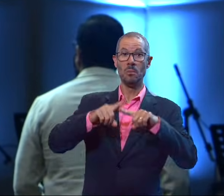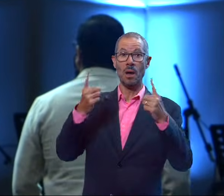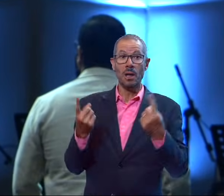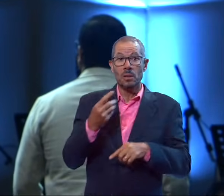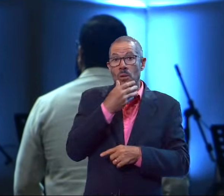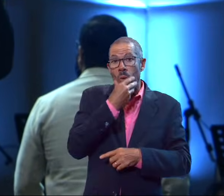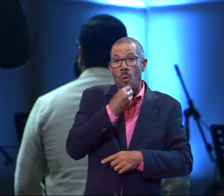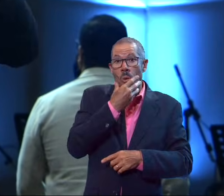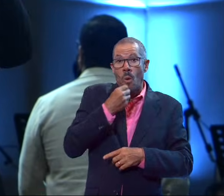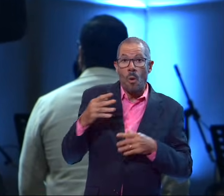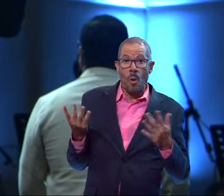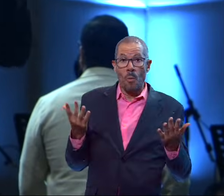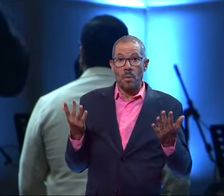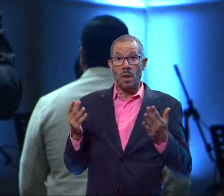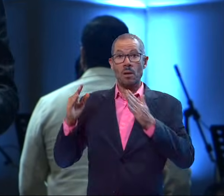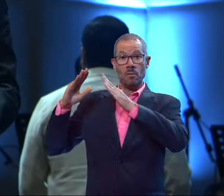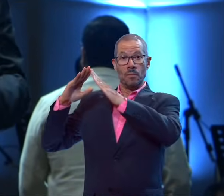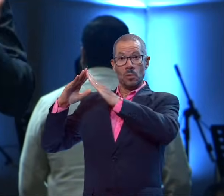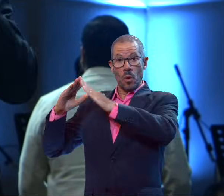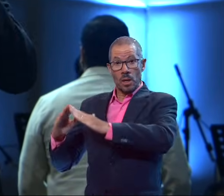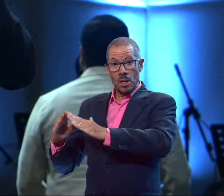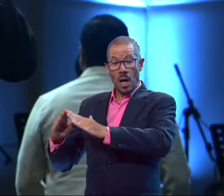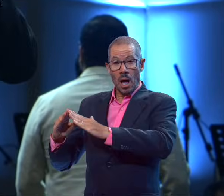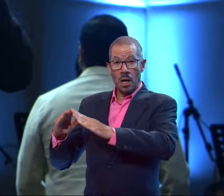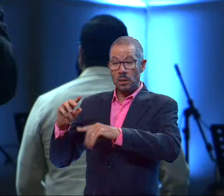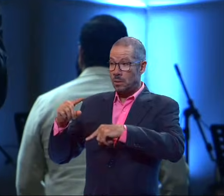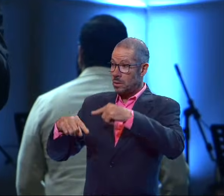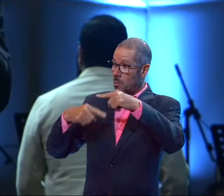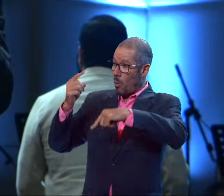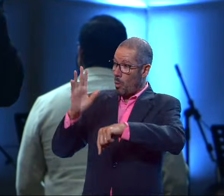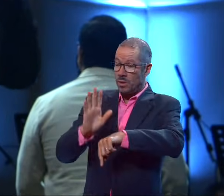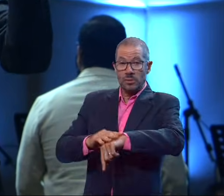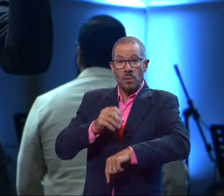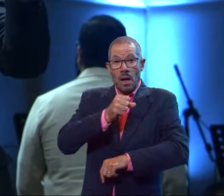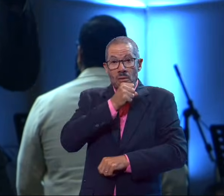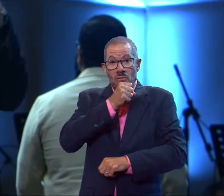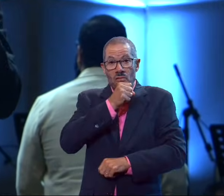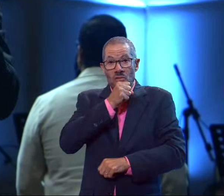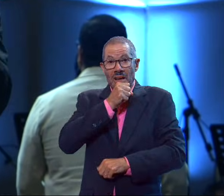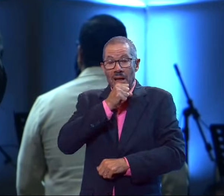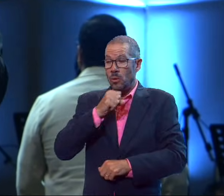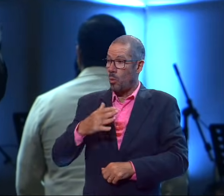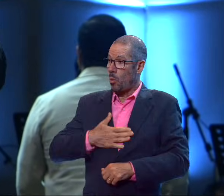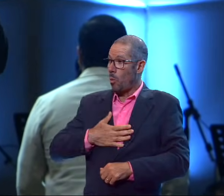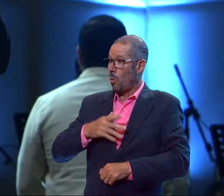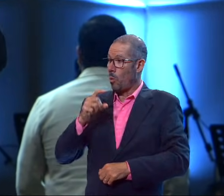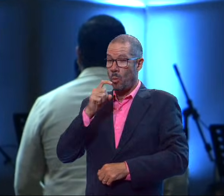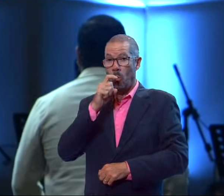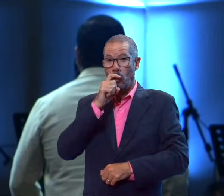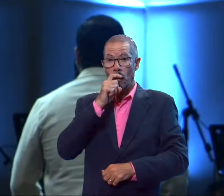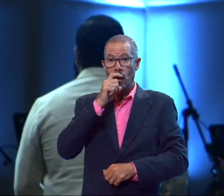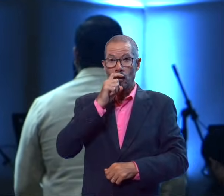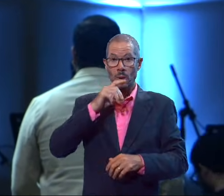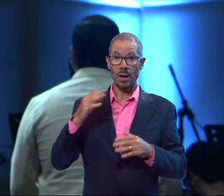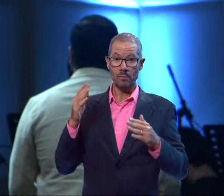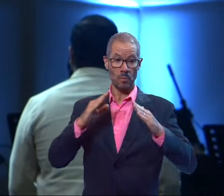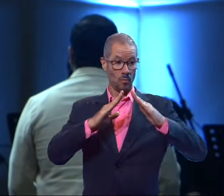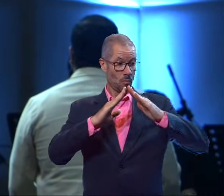homem ficou na casa dele. Ele falou: ó, depois que eu já estava mais velho, o meu pai estava mais velho, estava doentinho, ele ficou lá em